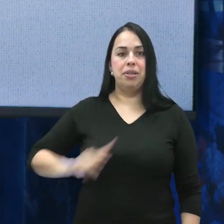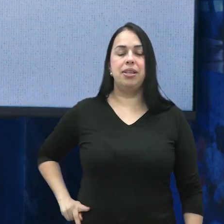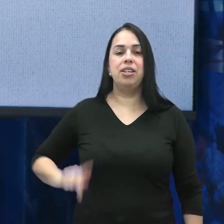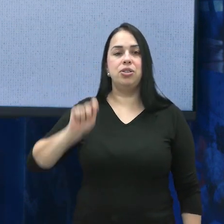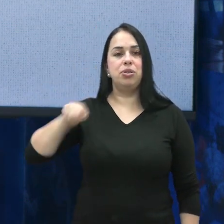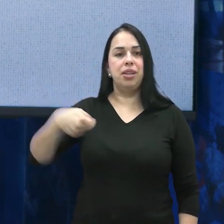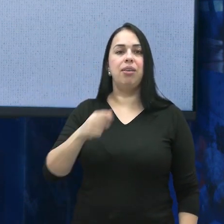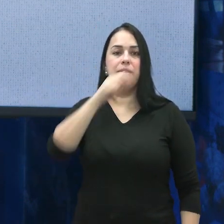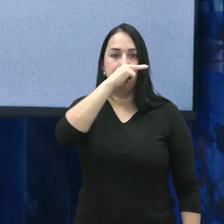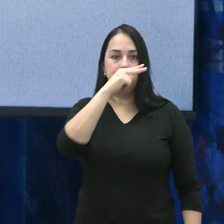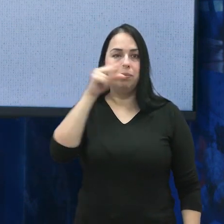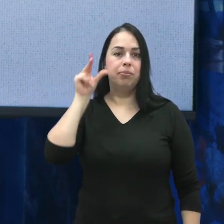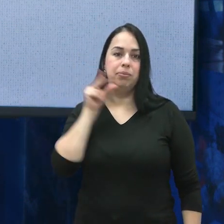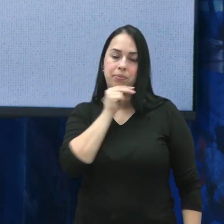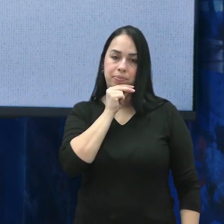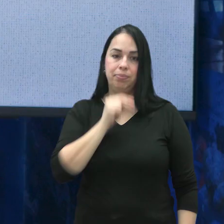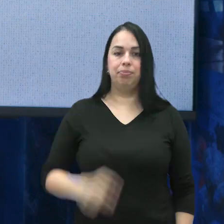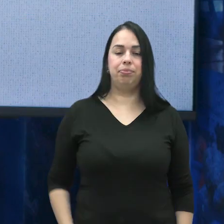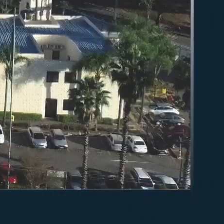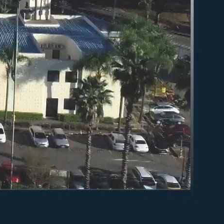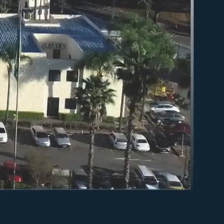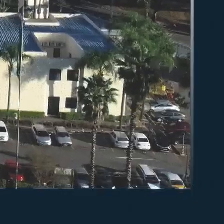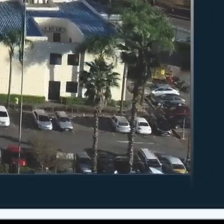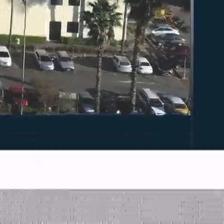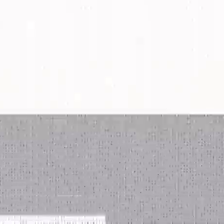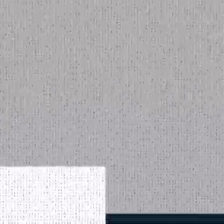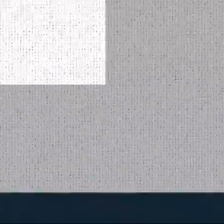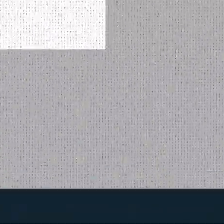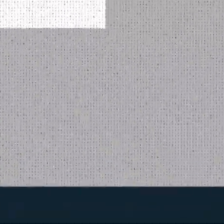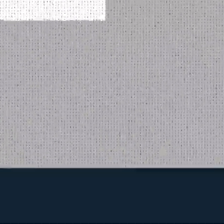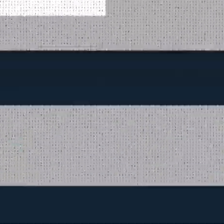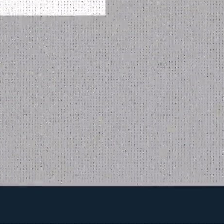Peixoto do nosso quadro Nomes da Cidade.